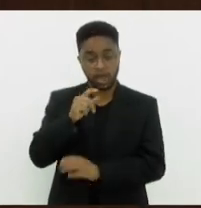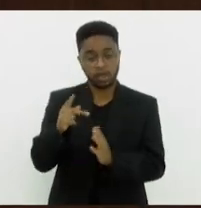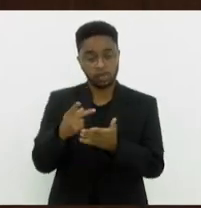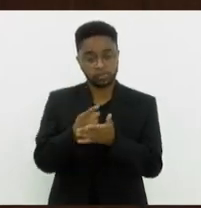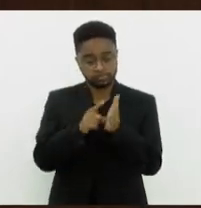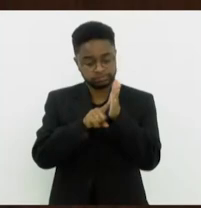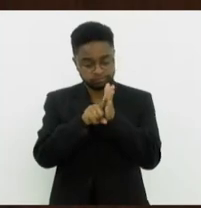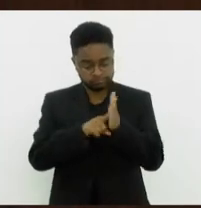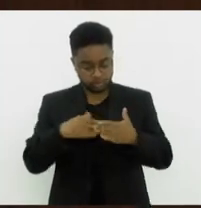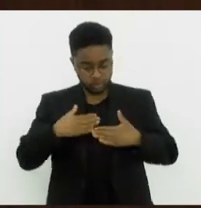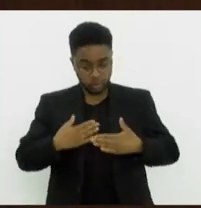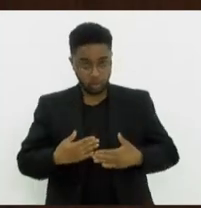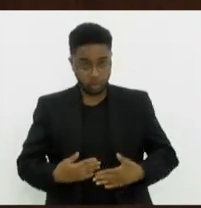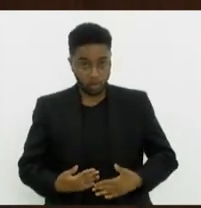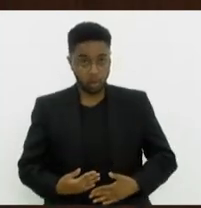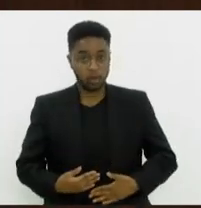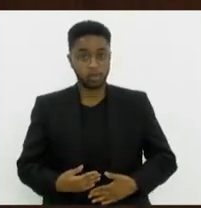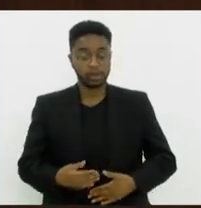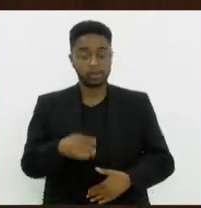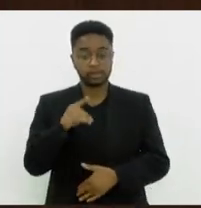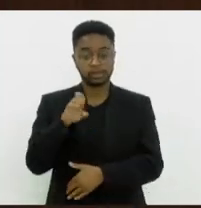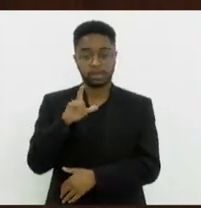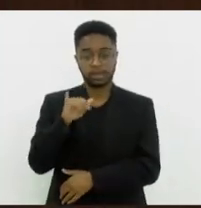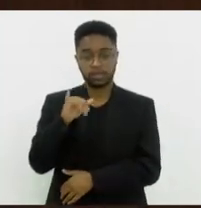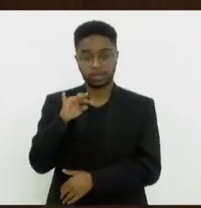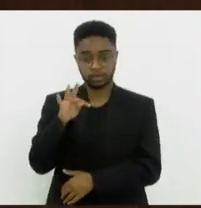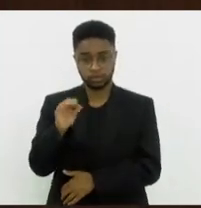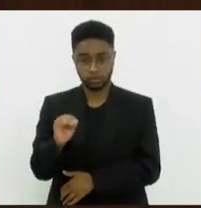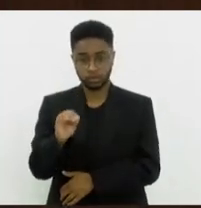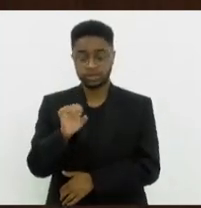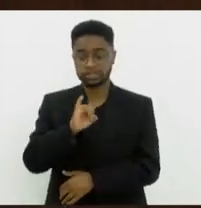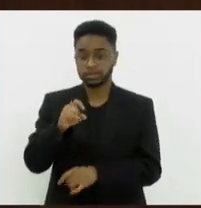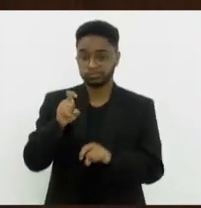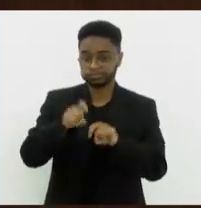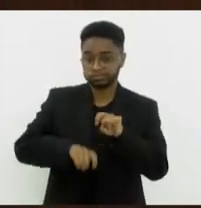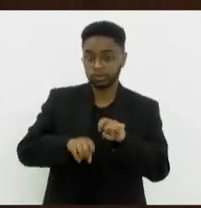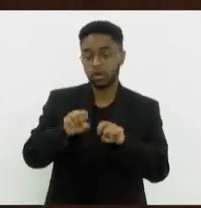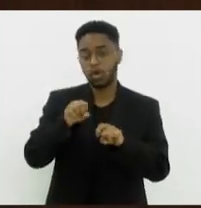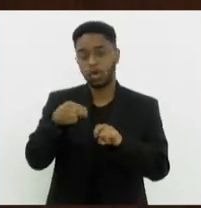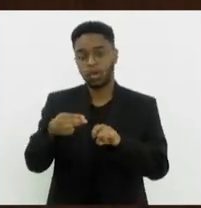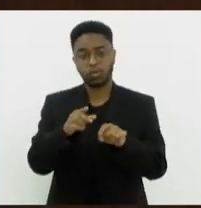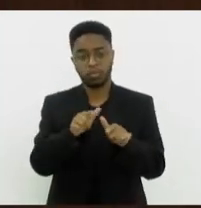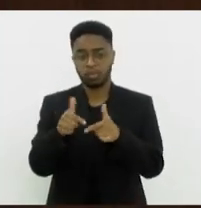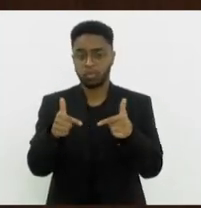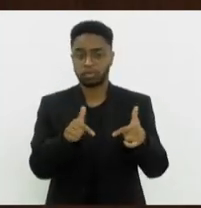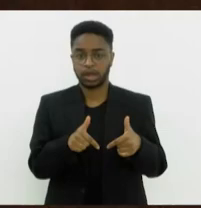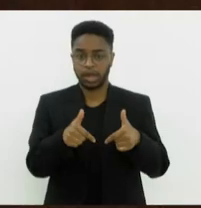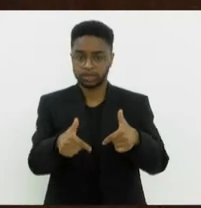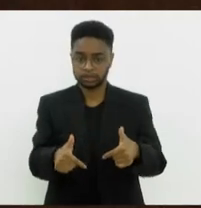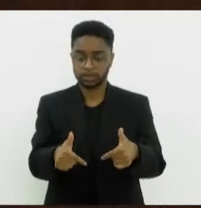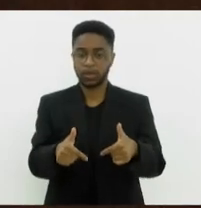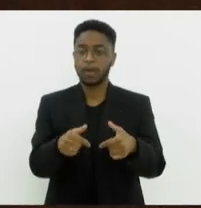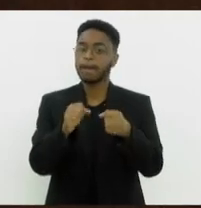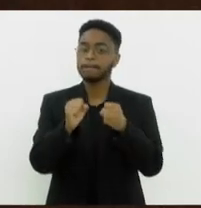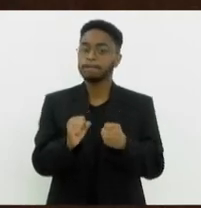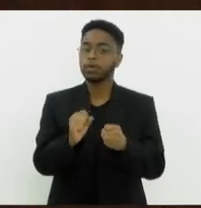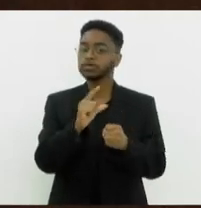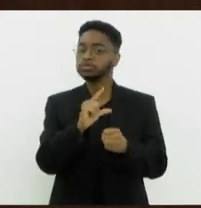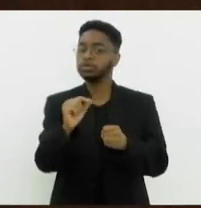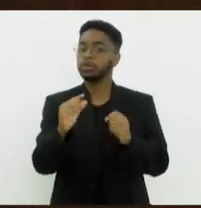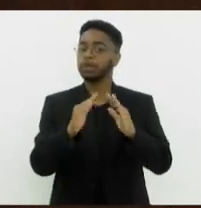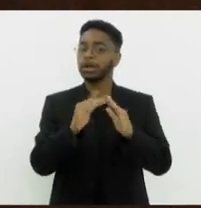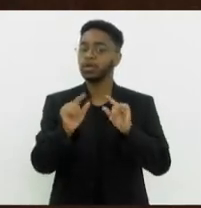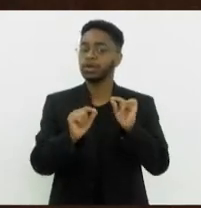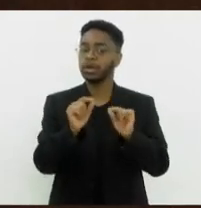de delito de conjunção carnal ou de ato libidinoso diverso, pudessem sair dali com uma muda de